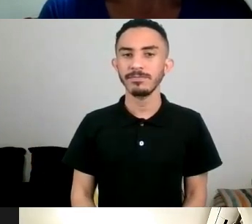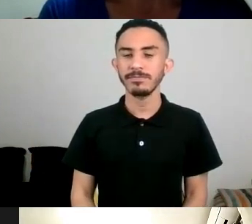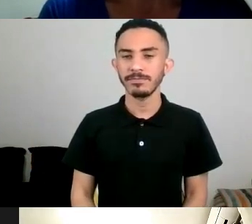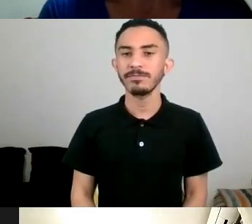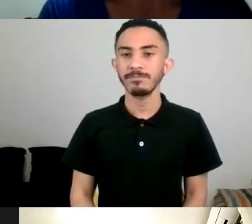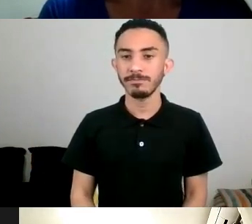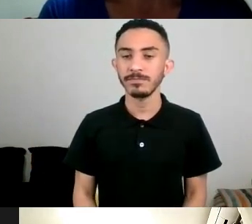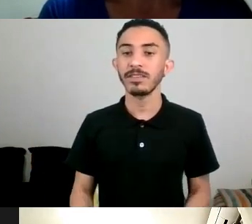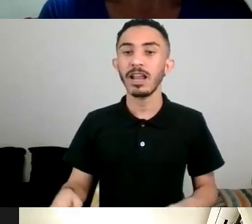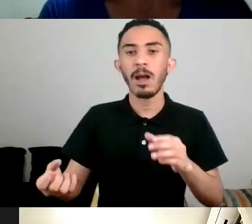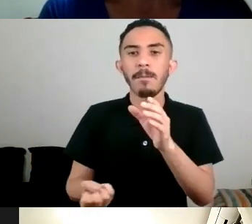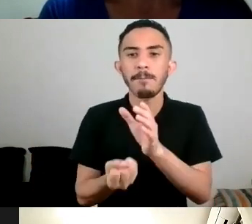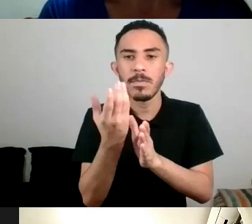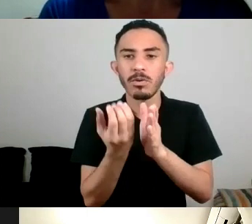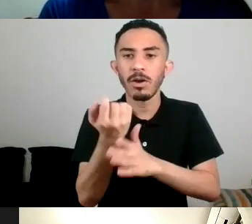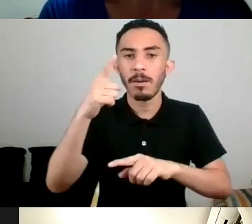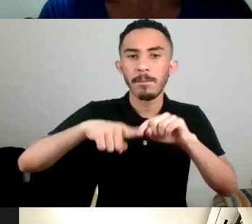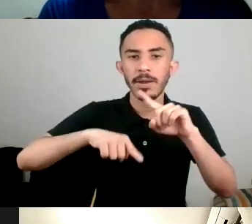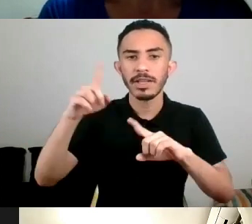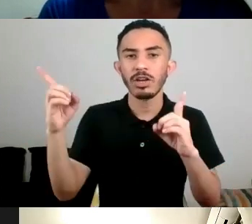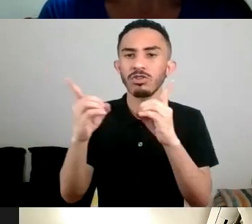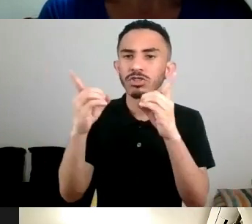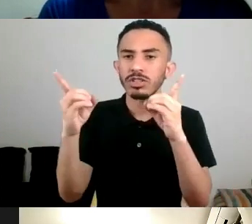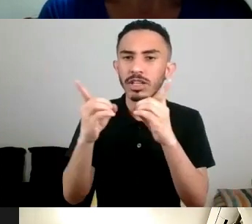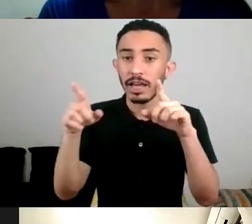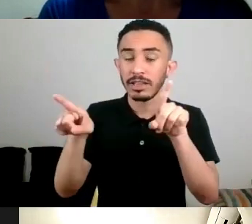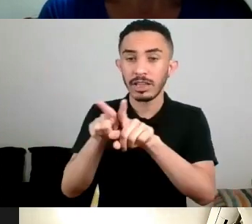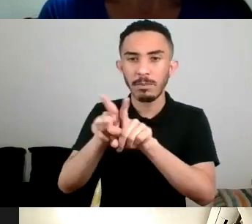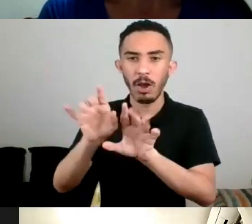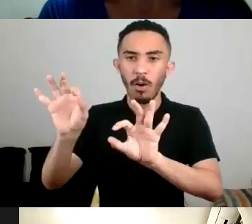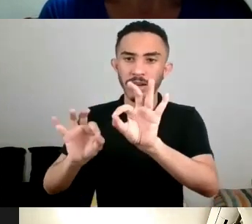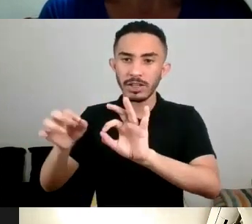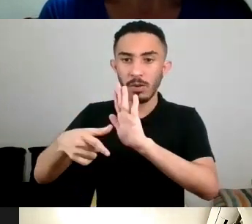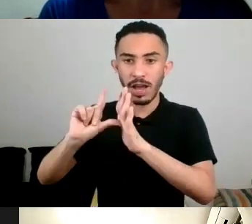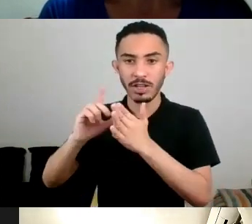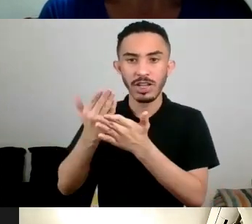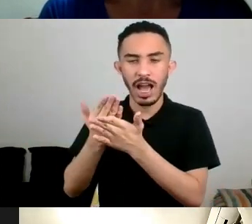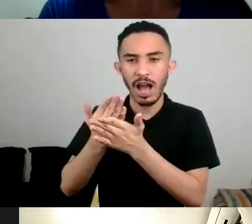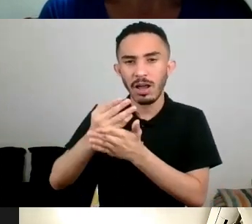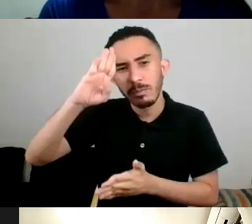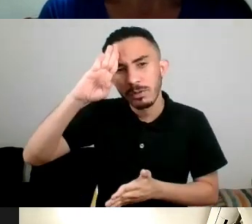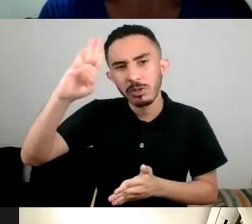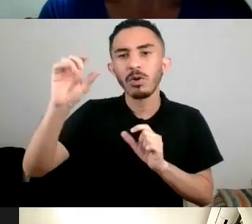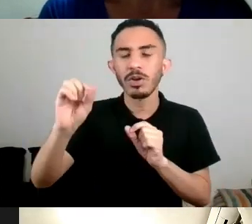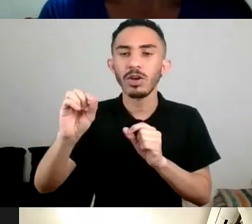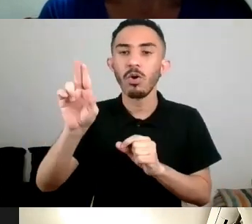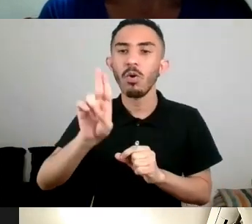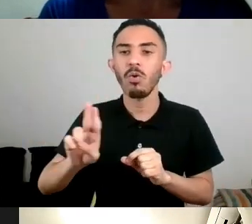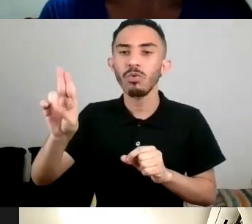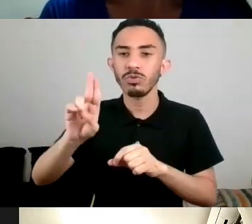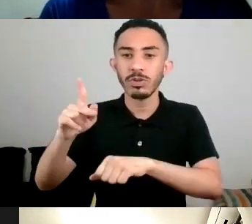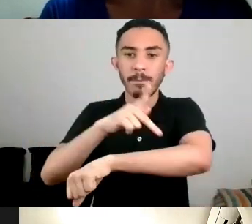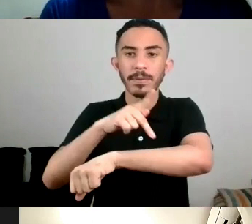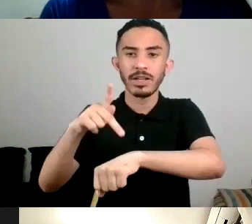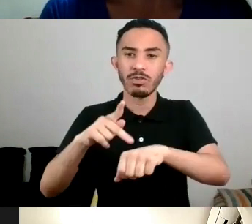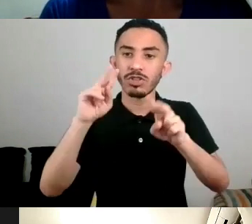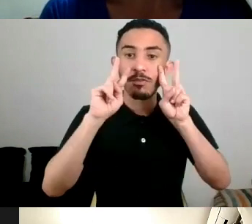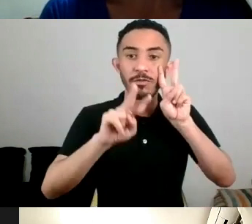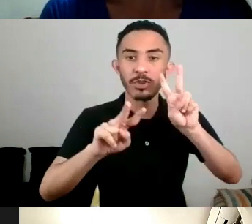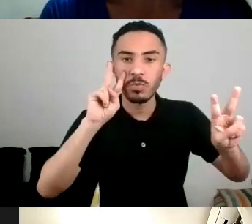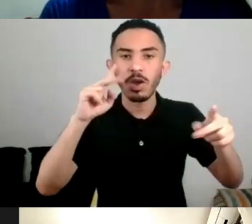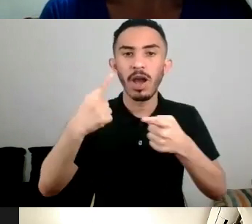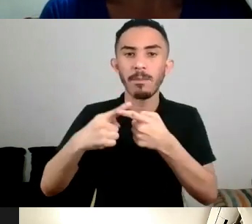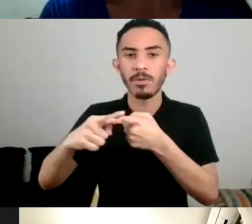A produção de materiais didáticos e planejamento de aulas deve primar pelo uso da pedagogia visual, pois,